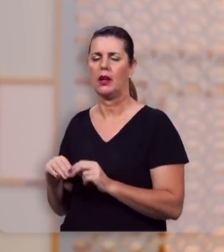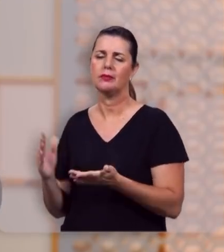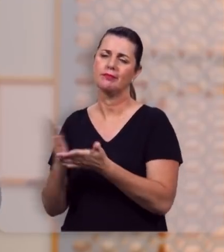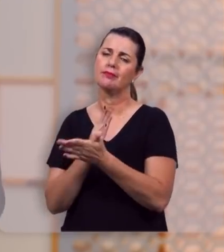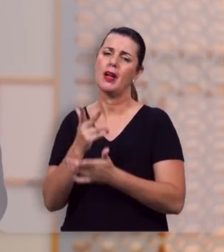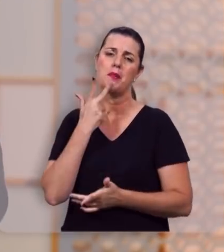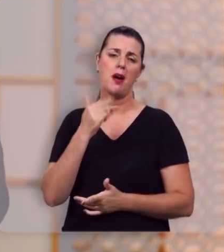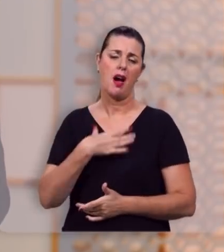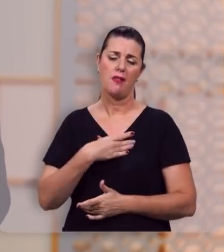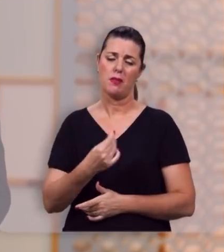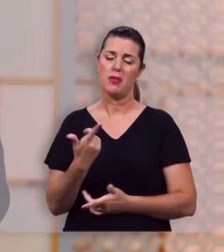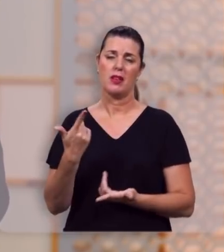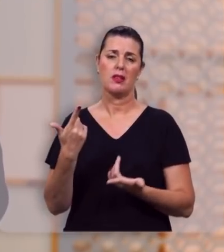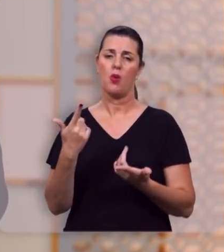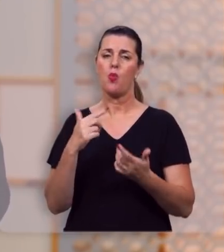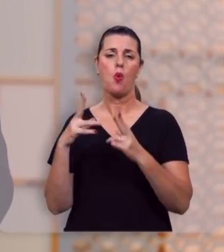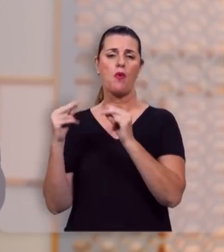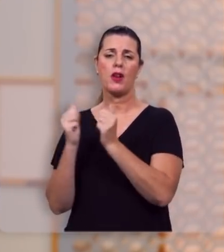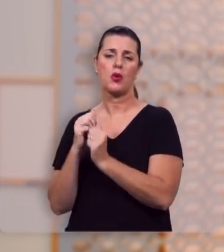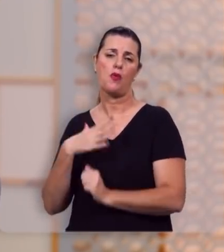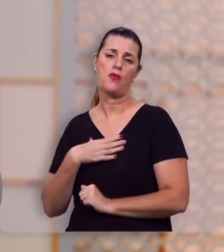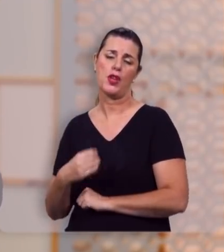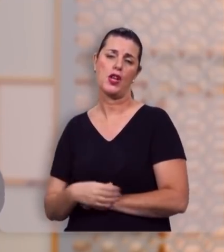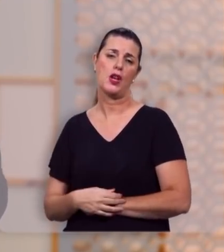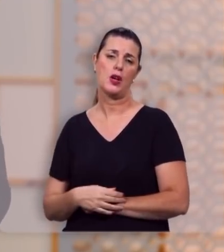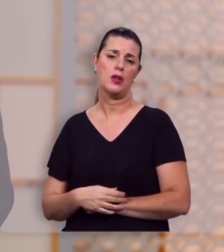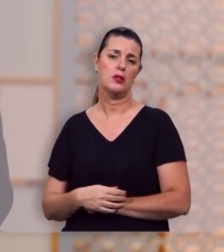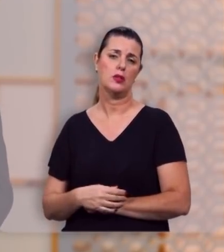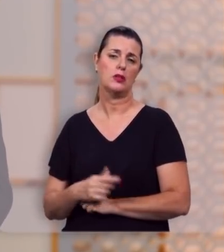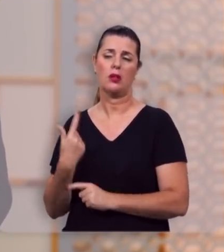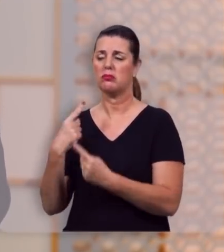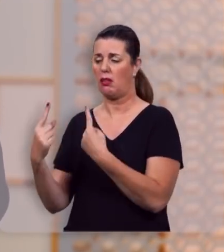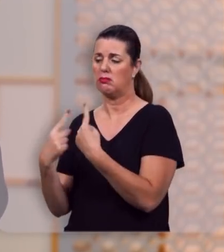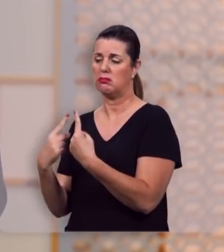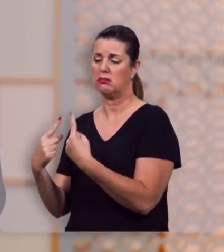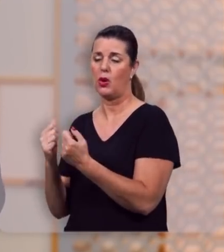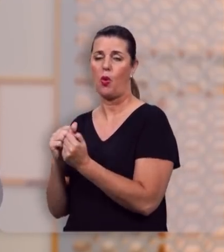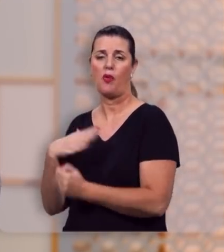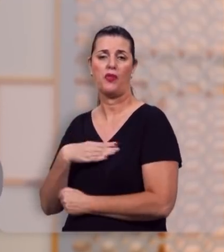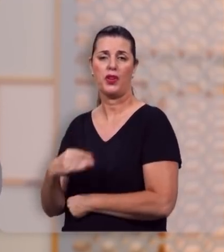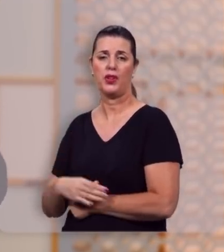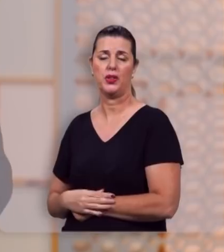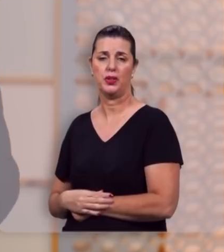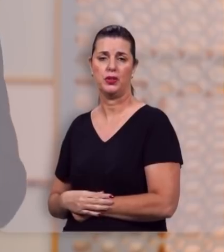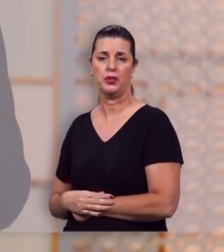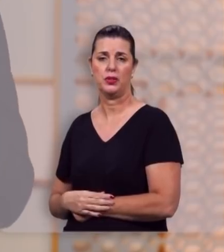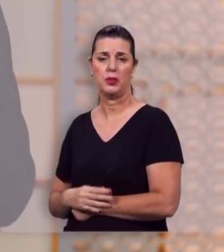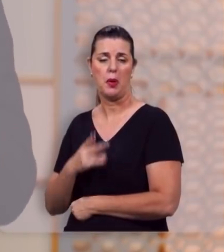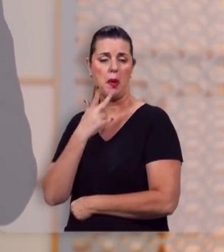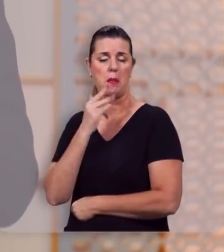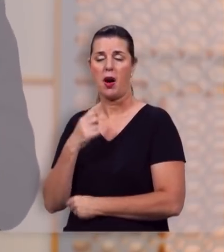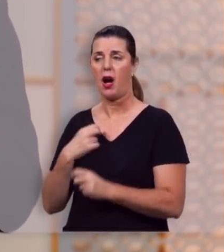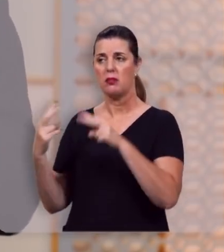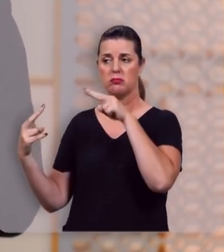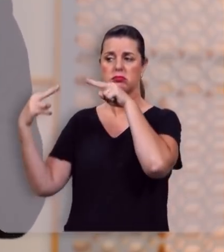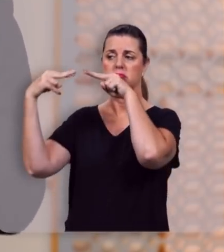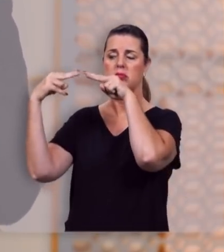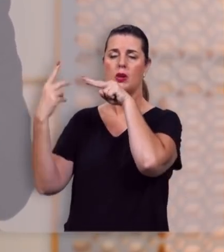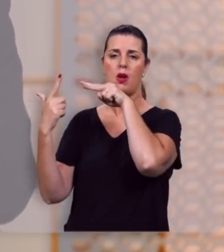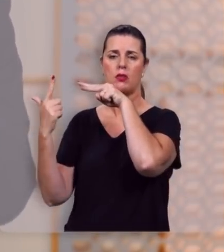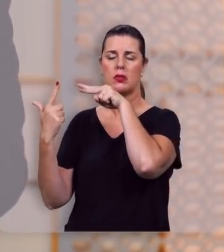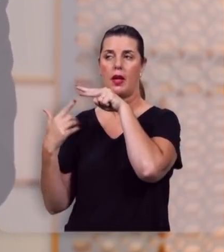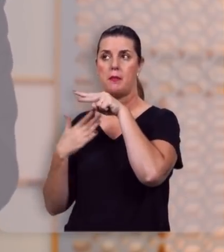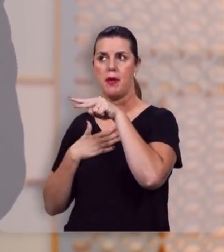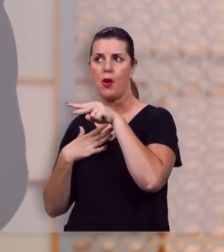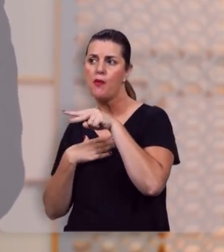que não conversam com os filhos. Há muitos pais que não dialogam com os filhos. Há muitos pais que não olham nos olhos dos filhos para dizer: